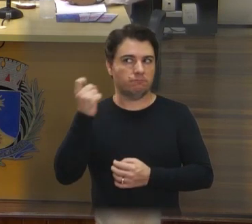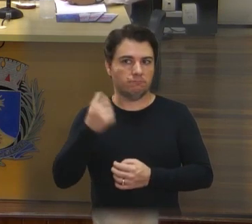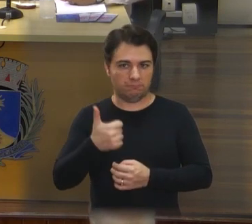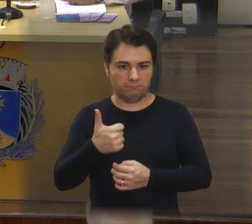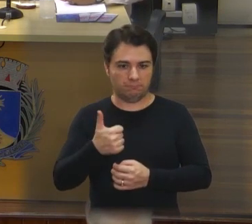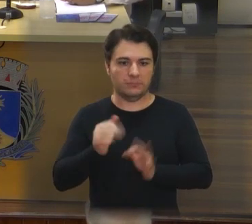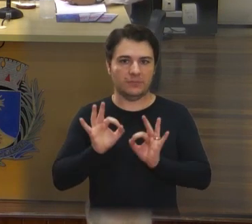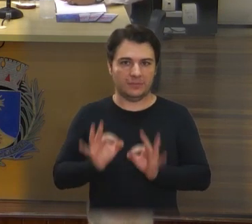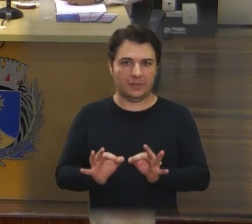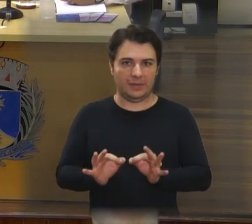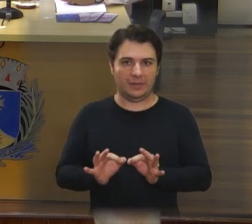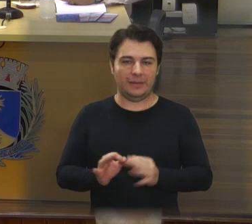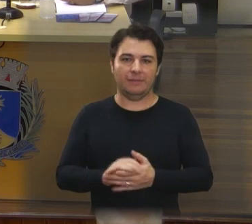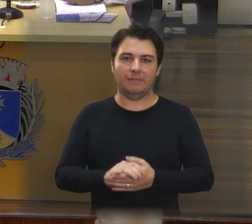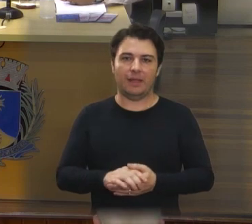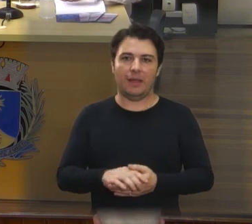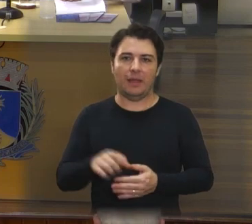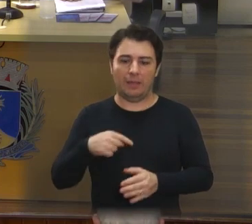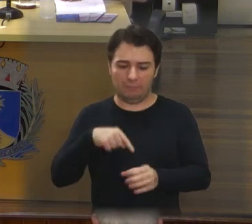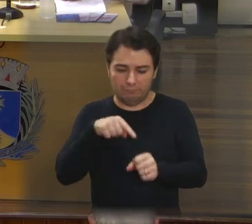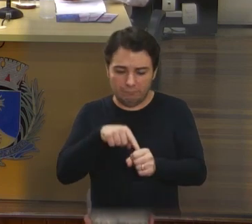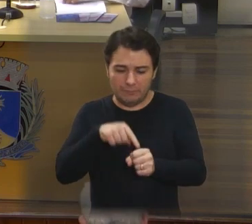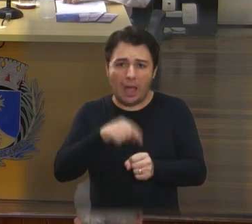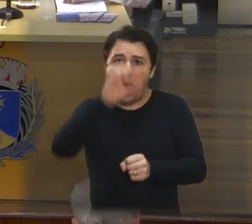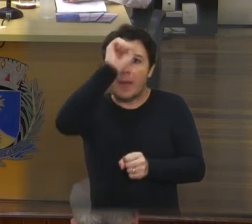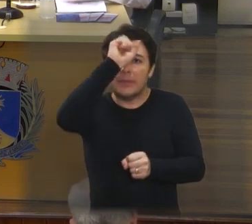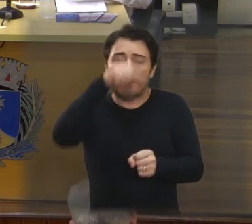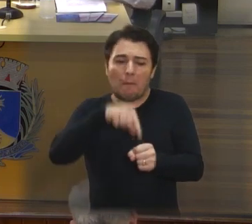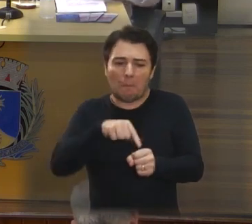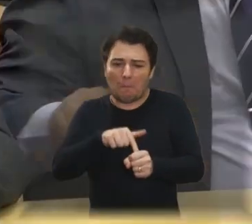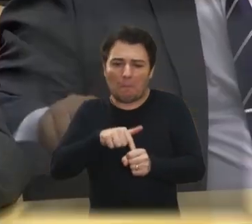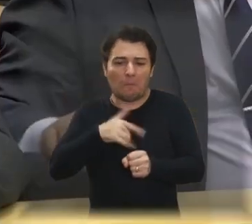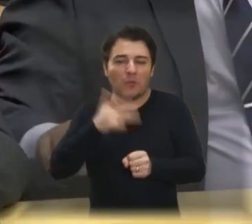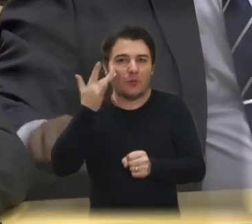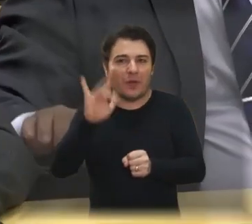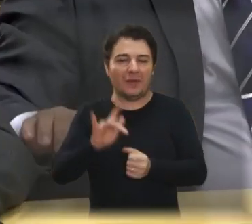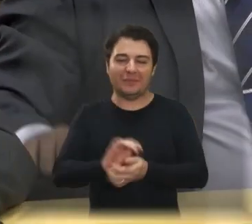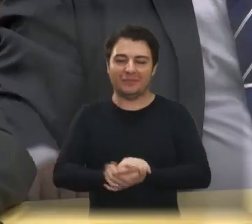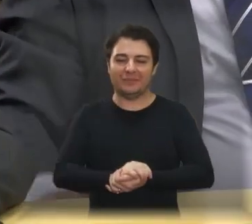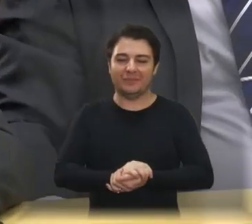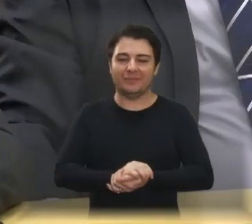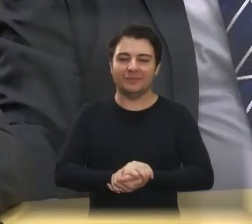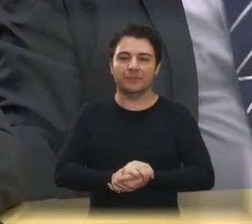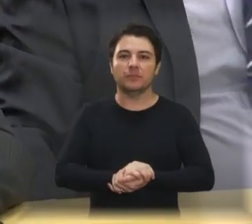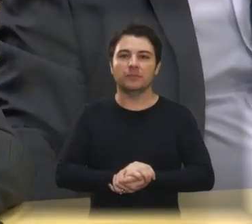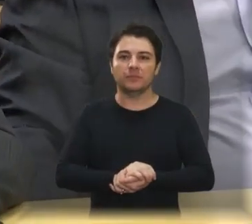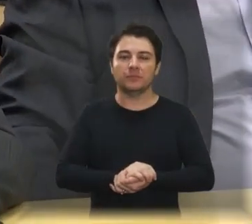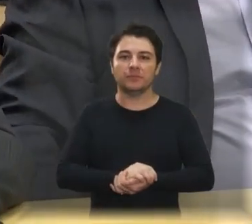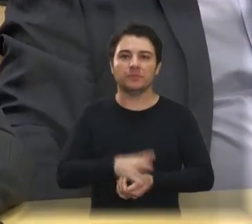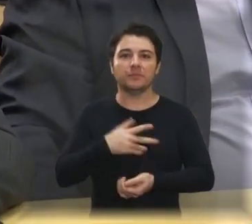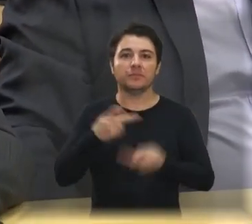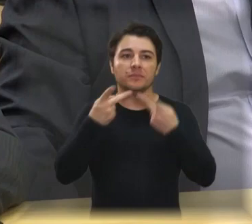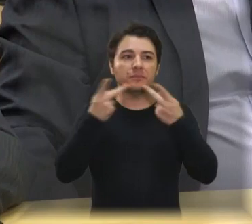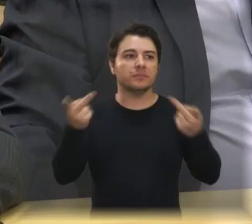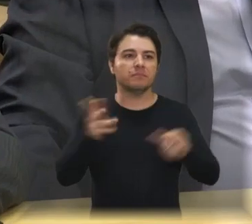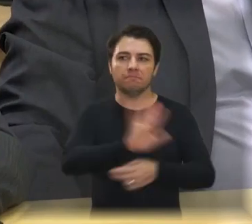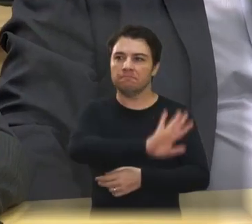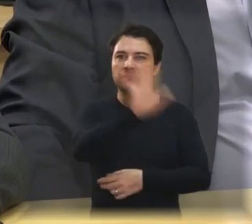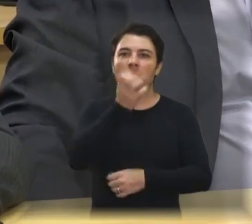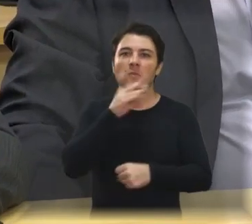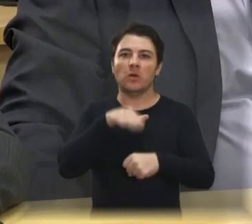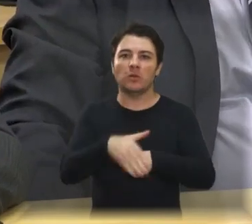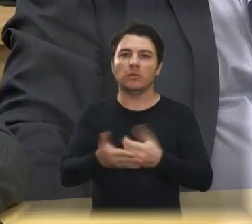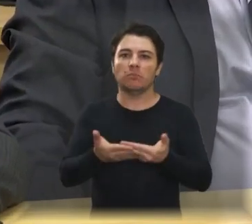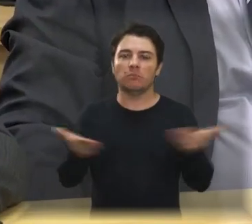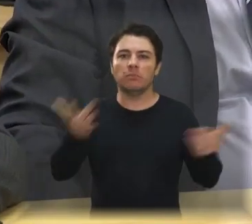até o final da noite já tá ainda mexendo no microfone primeiramente eu gostaria de cumprimentar todos que nos assiste que